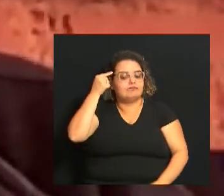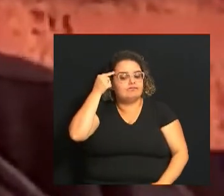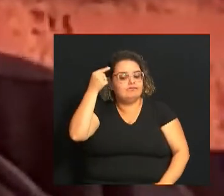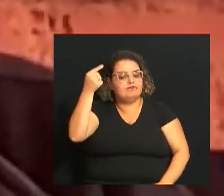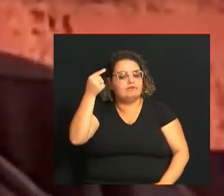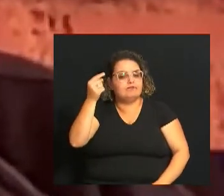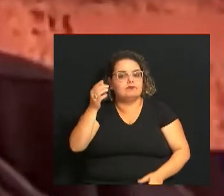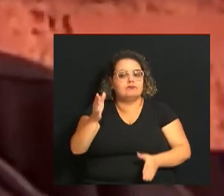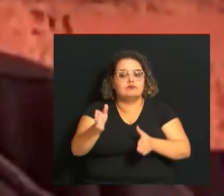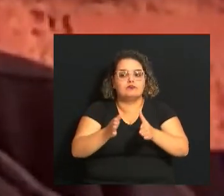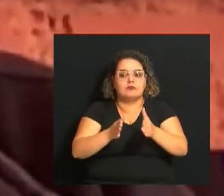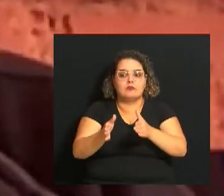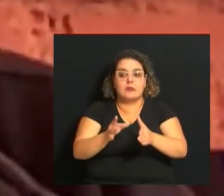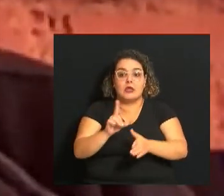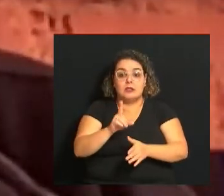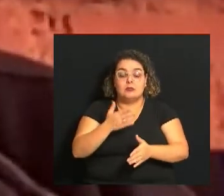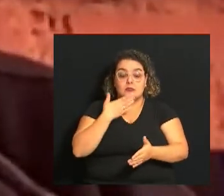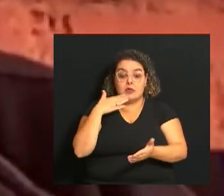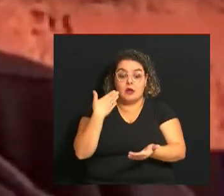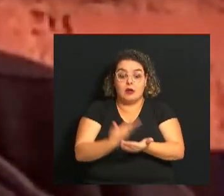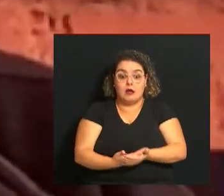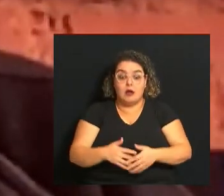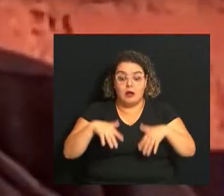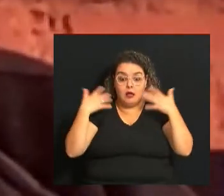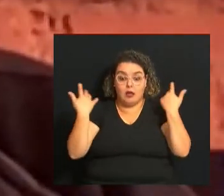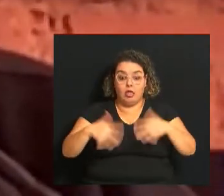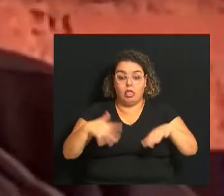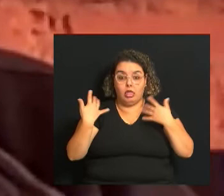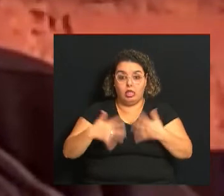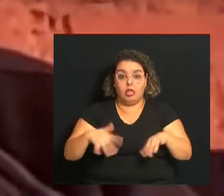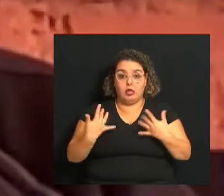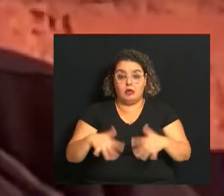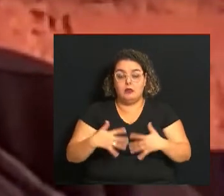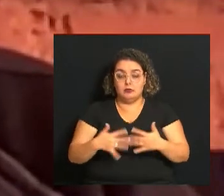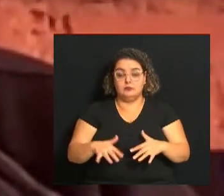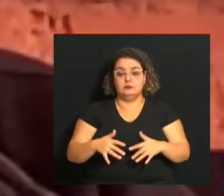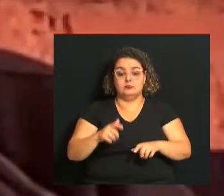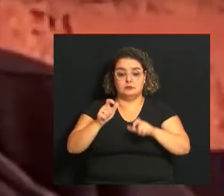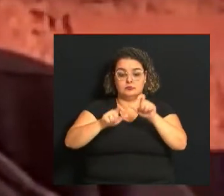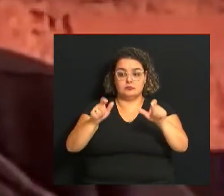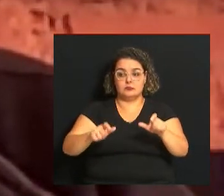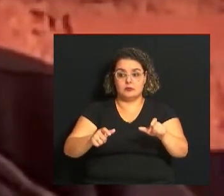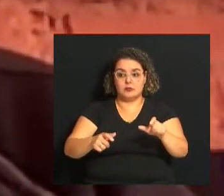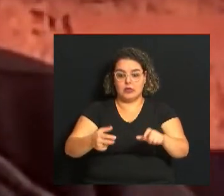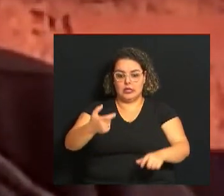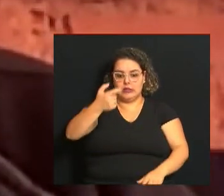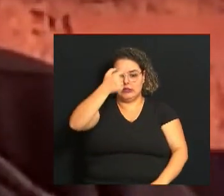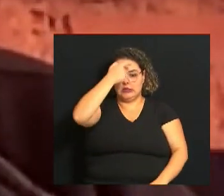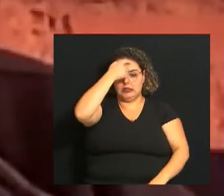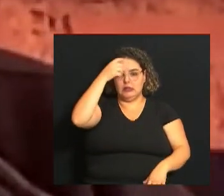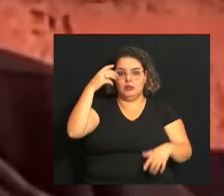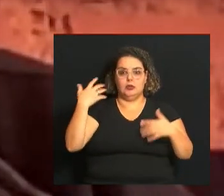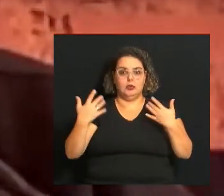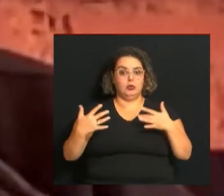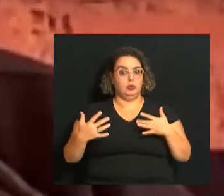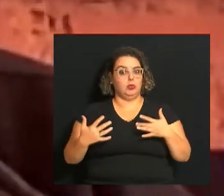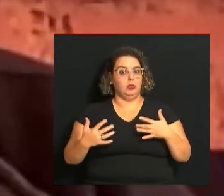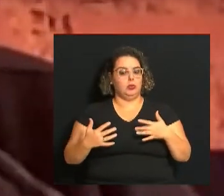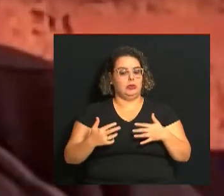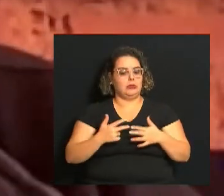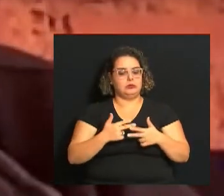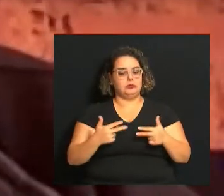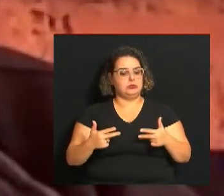porque ele foi chocante e colocou as pessoas diante da própria consciência de dizer assim, bom, as coisas não estão do jeito que a gente